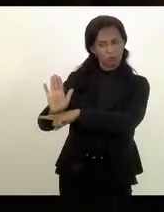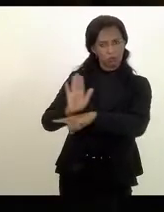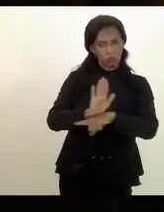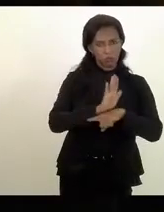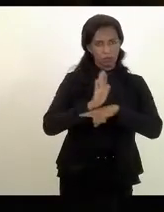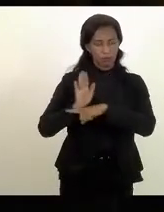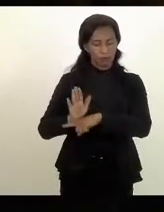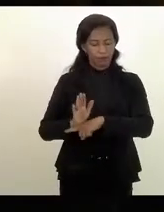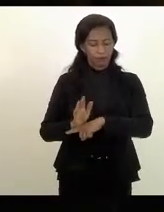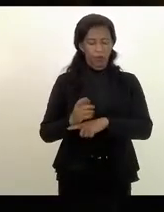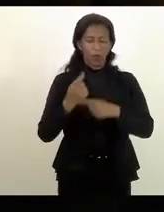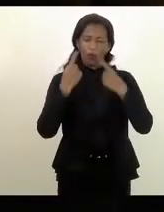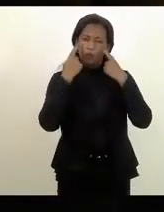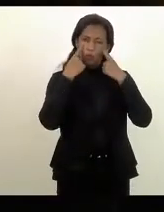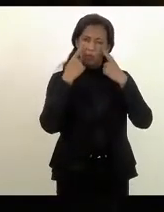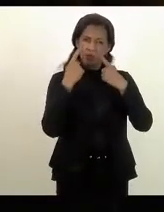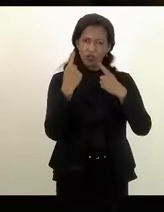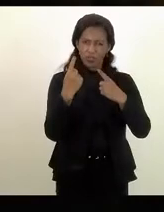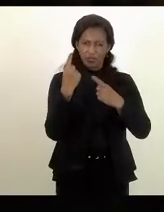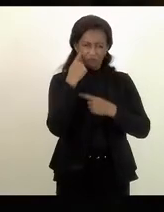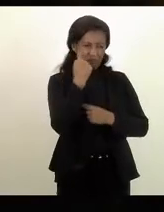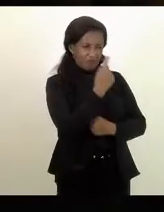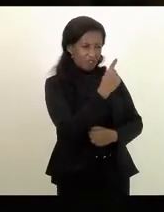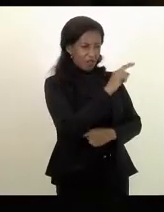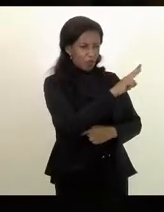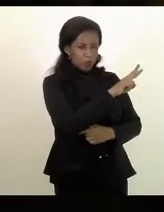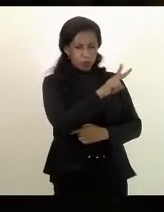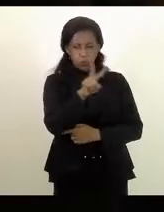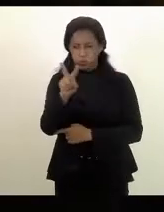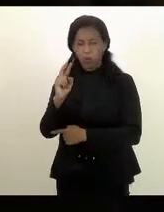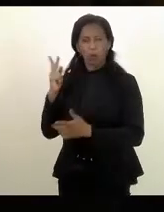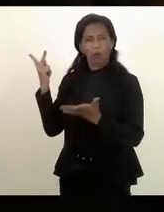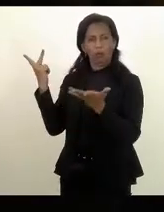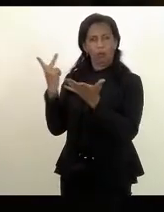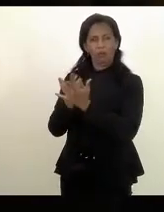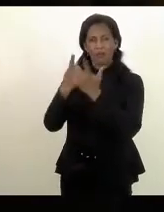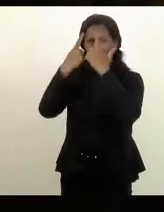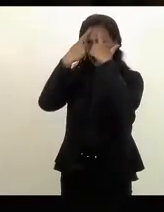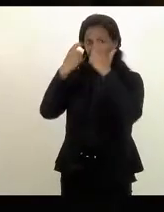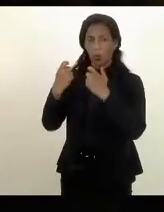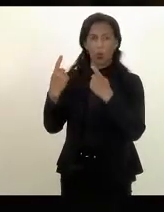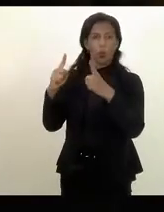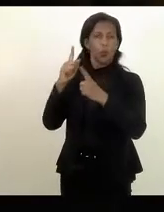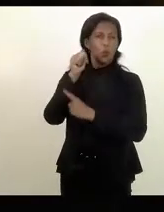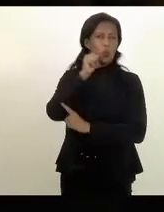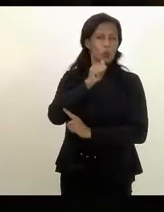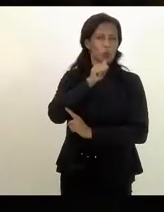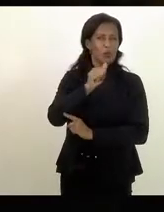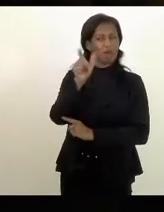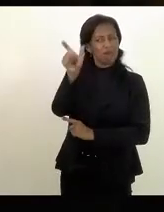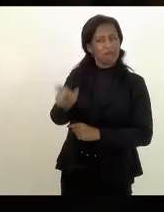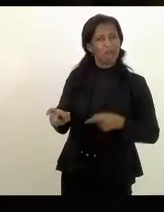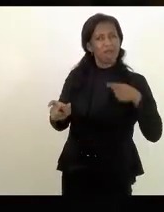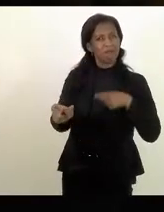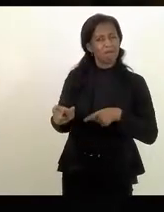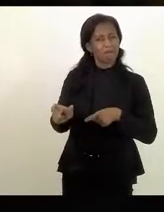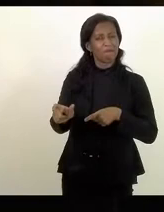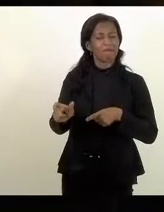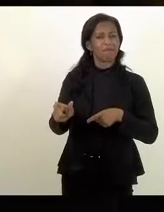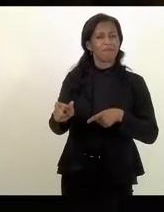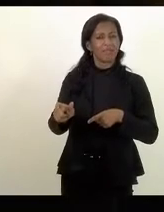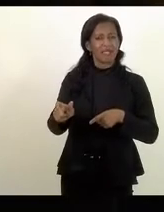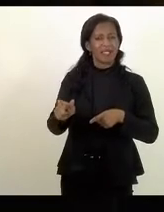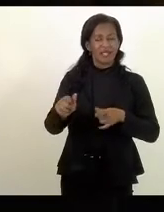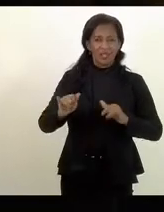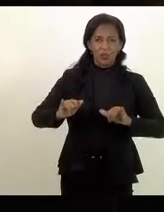cenário de violência contra a mulher não tenha dúvida de que essa mulher ela se encontra numa situação extremamente